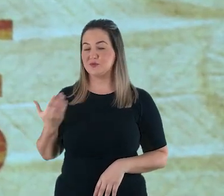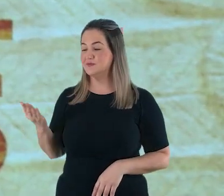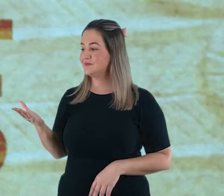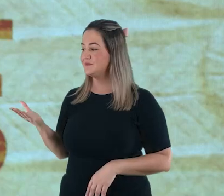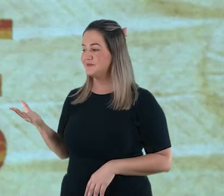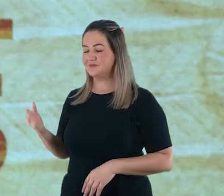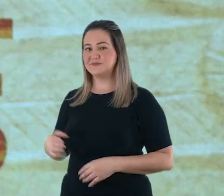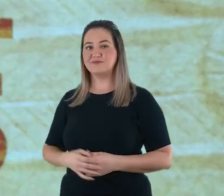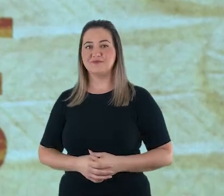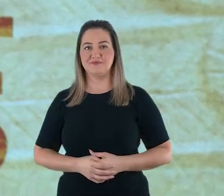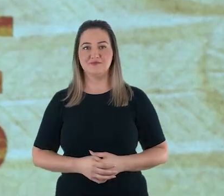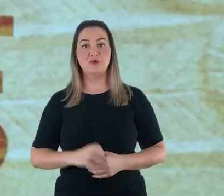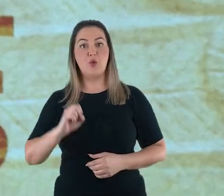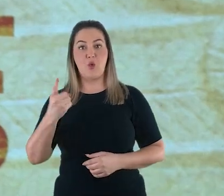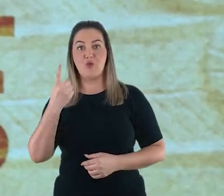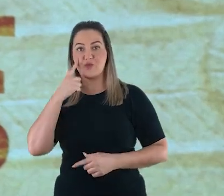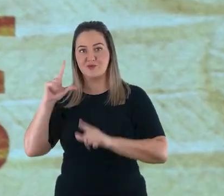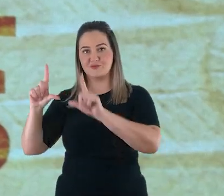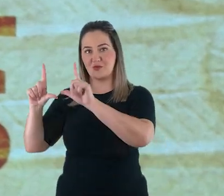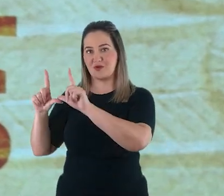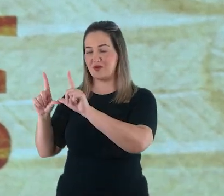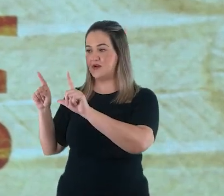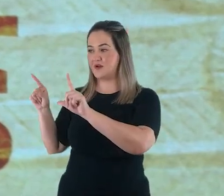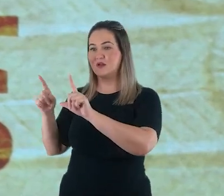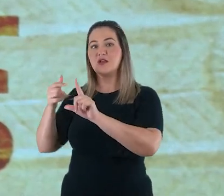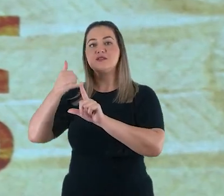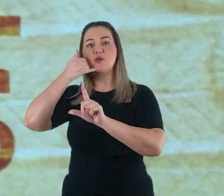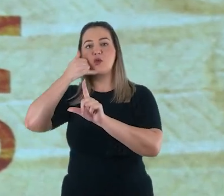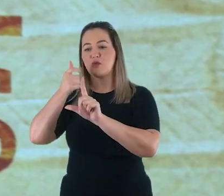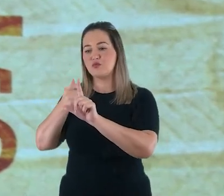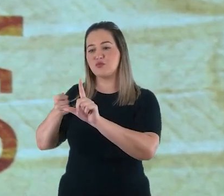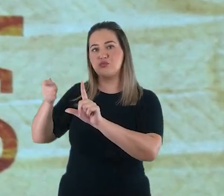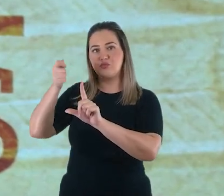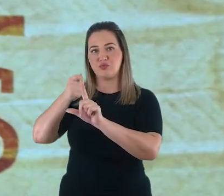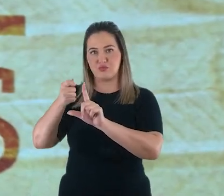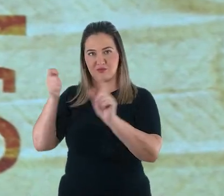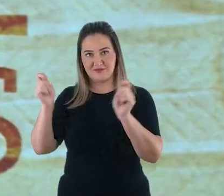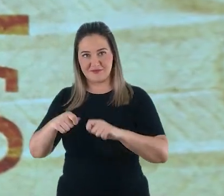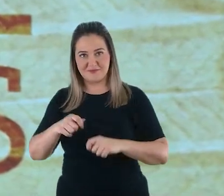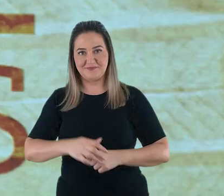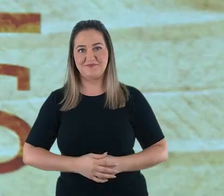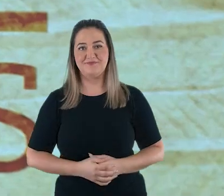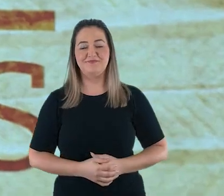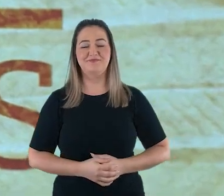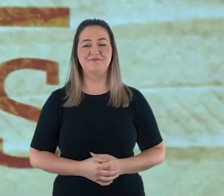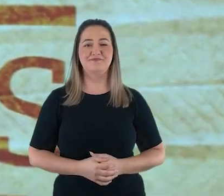21 27 3121 ou através do QR Code que aparece aí na sua tela, tá bem?